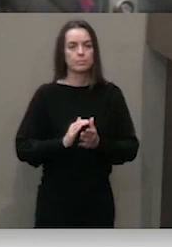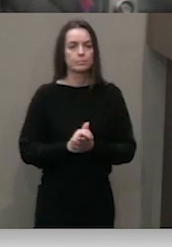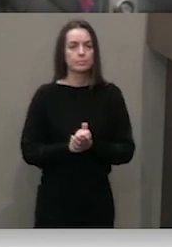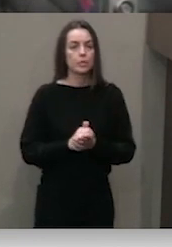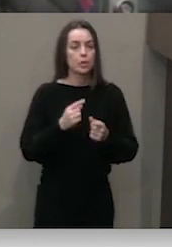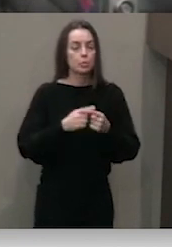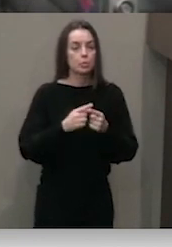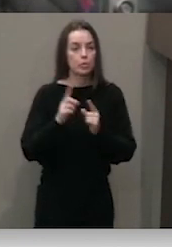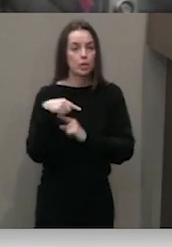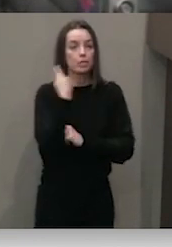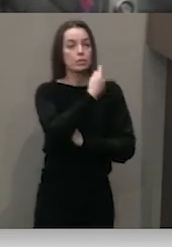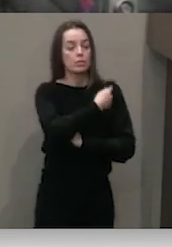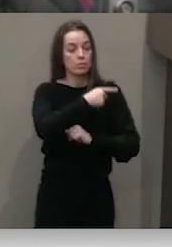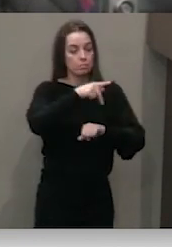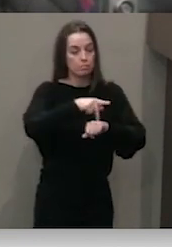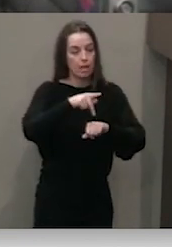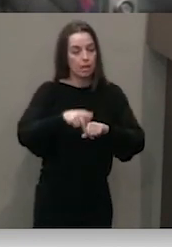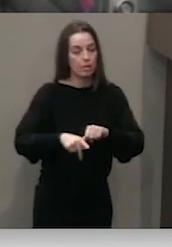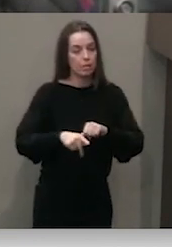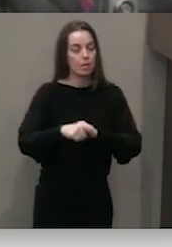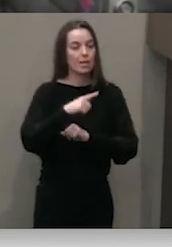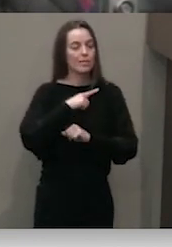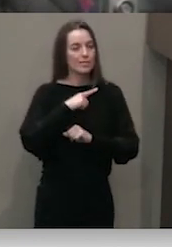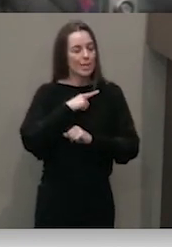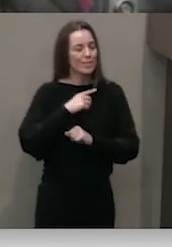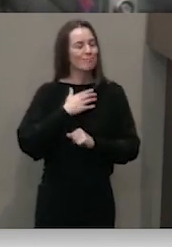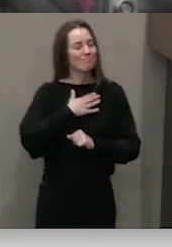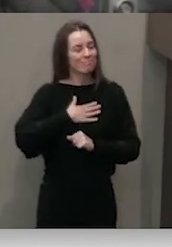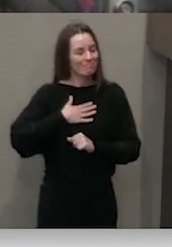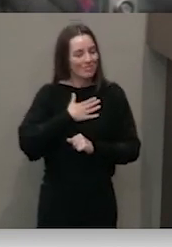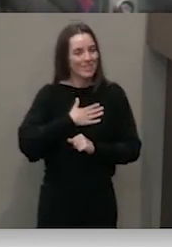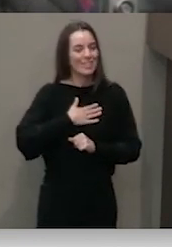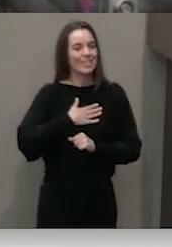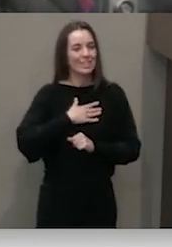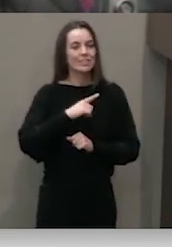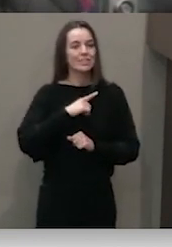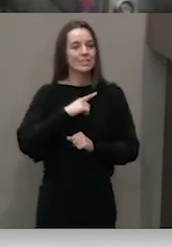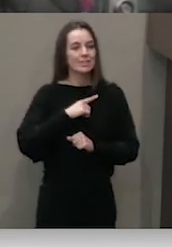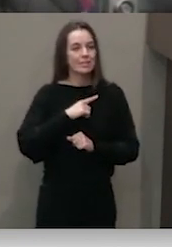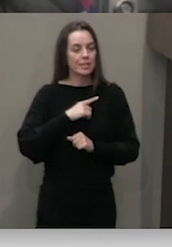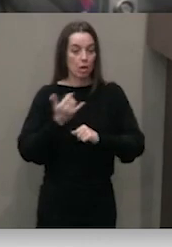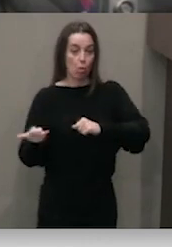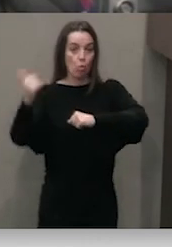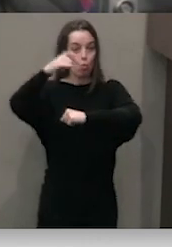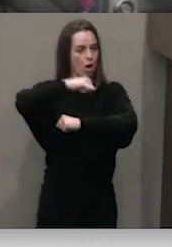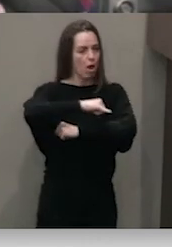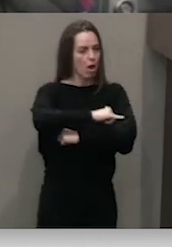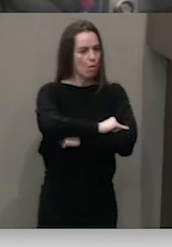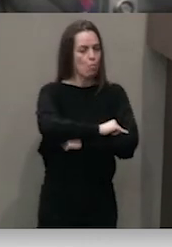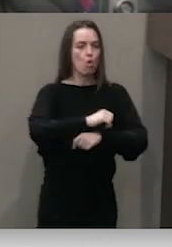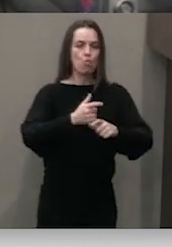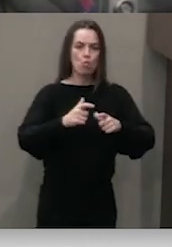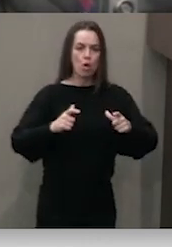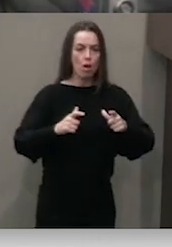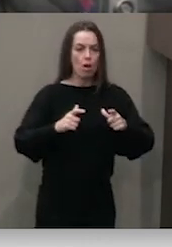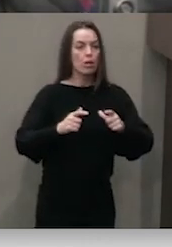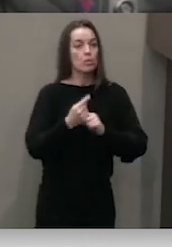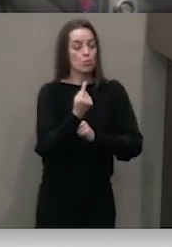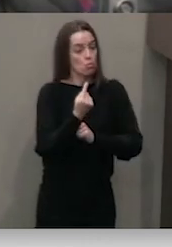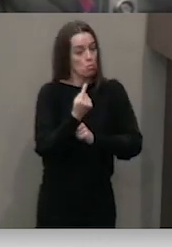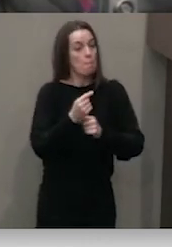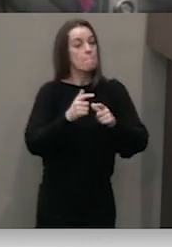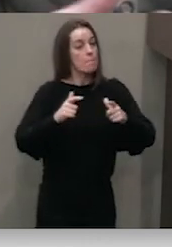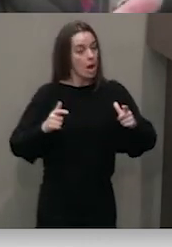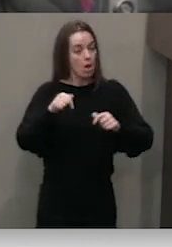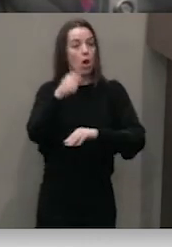nós, Passo Fundo, temos a grande satisfação, inclusive, de termos o maior aeroporto do Rio Grande do Sul. Isso vai ser um atrativo não só para